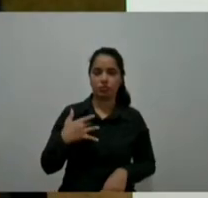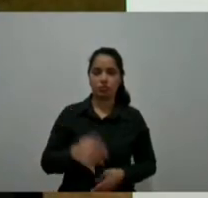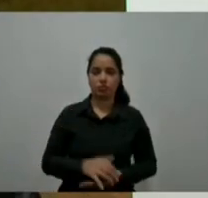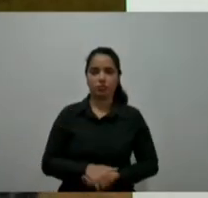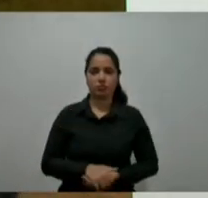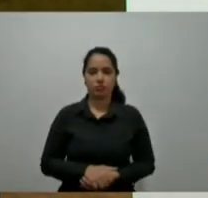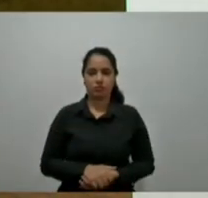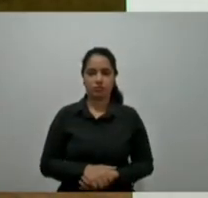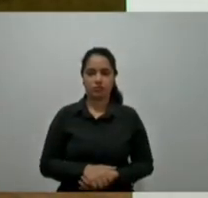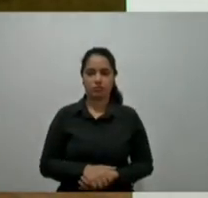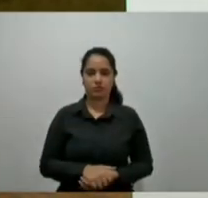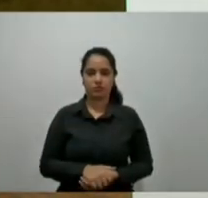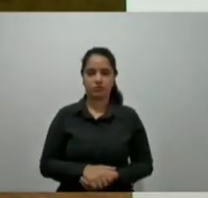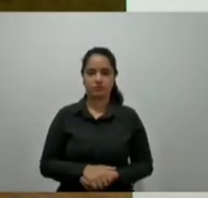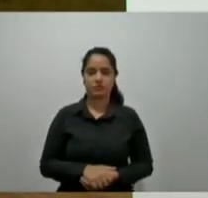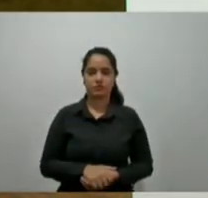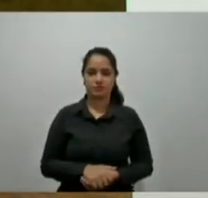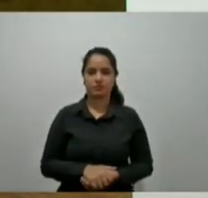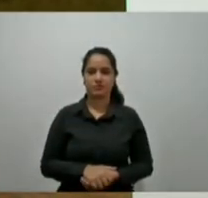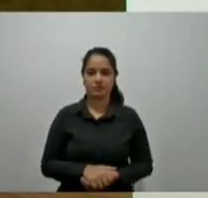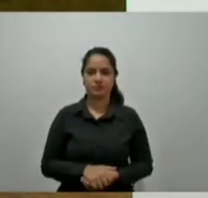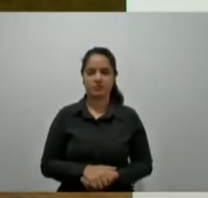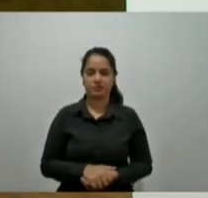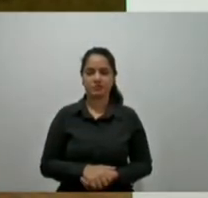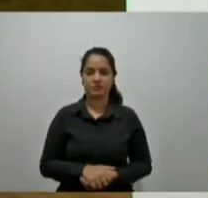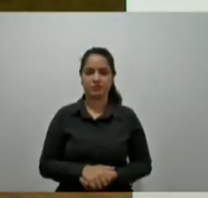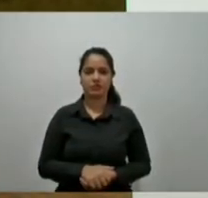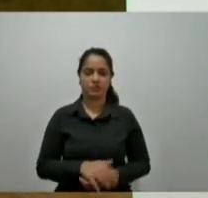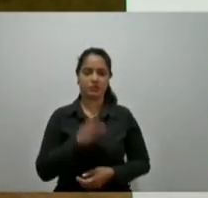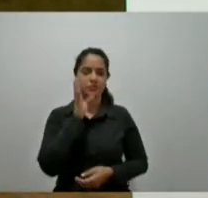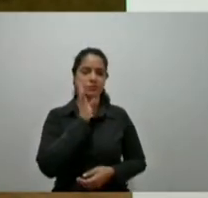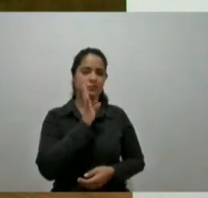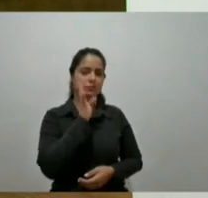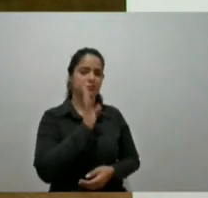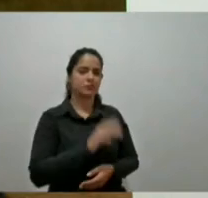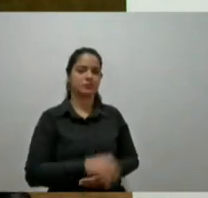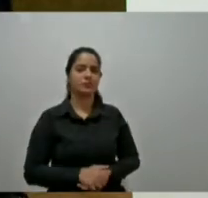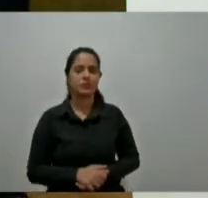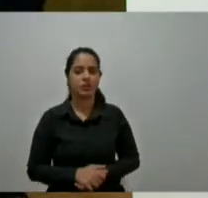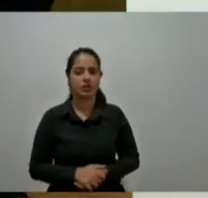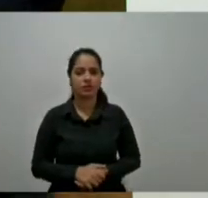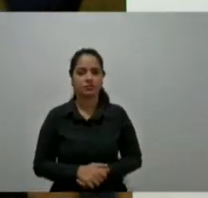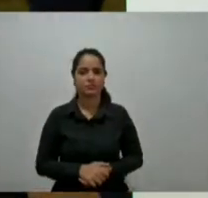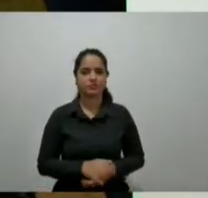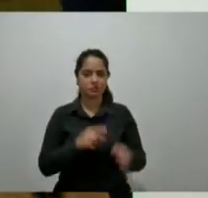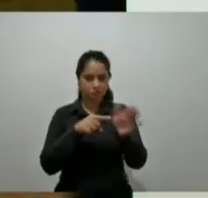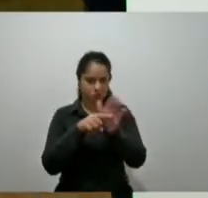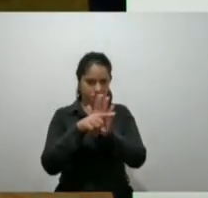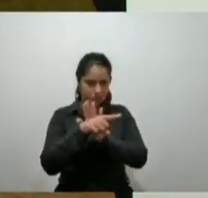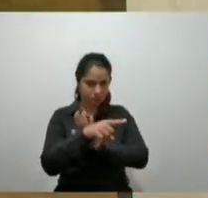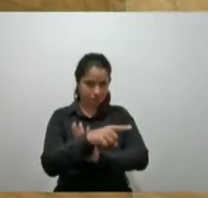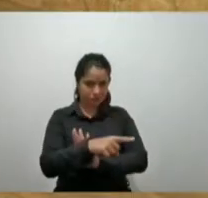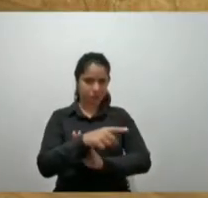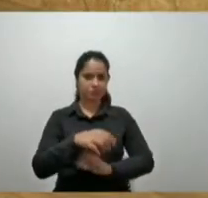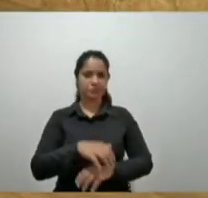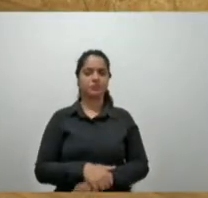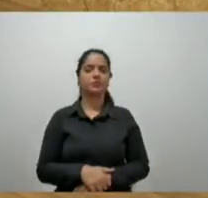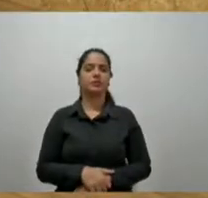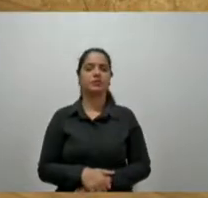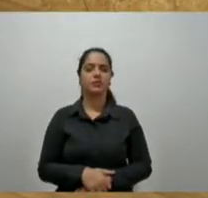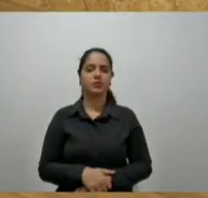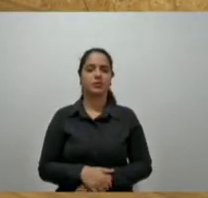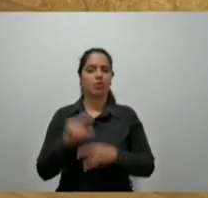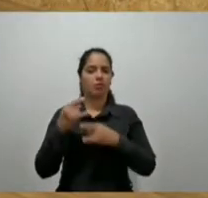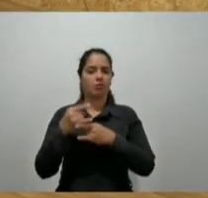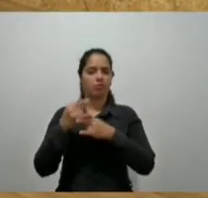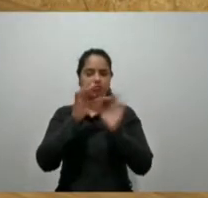Bacana, ministro. Agora, antes de passar de novo para o governador Casagrande, eu queria te fazer uma pergunta que, na verdade, veio de um telespectador nosso que está acompanhando